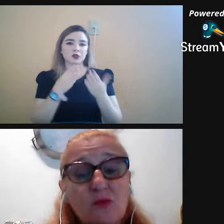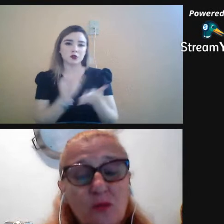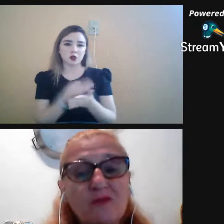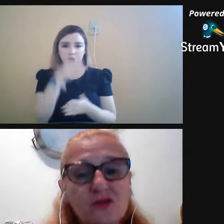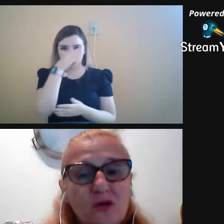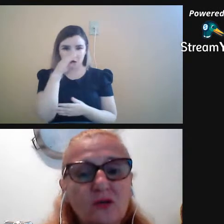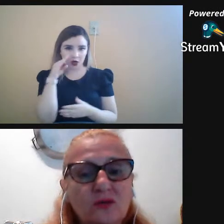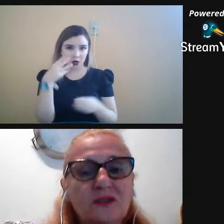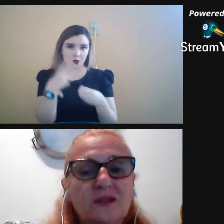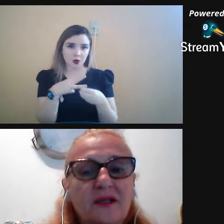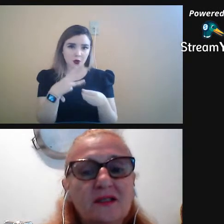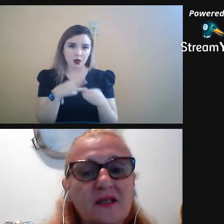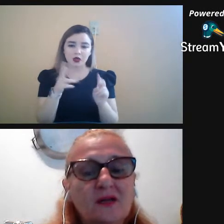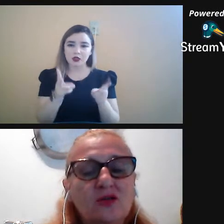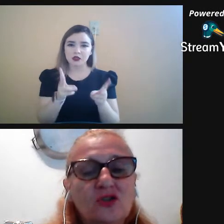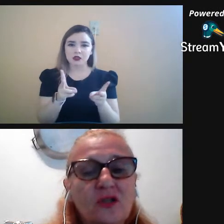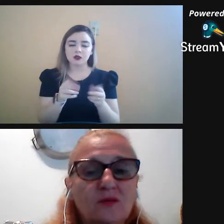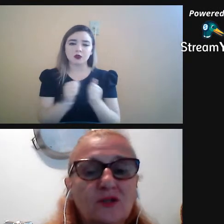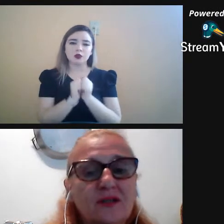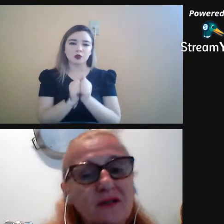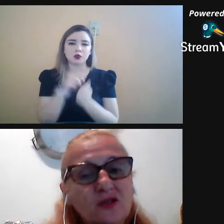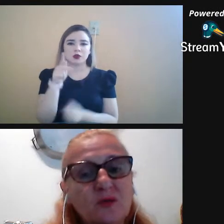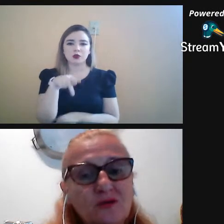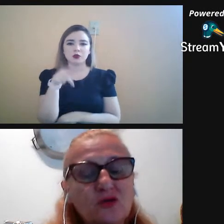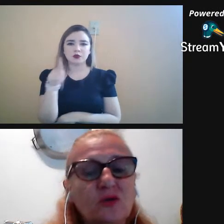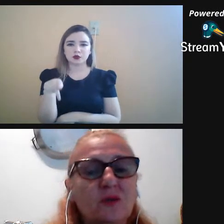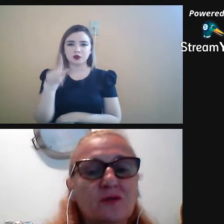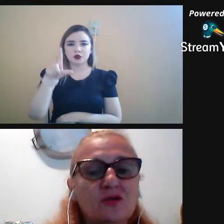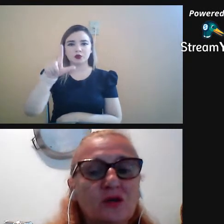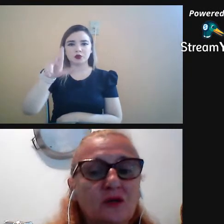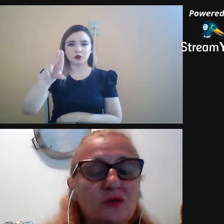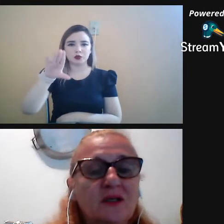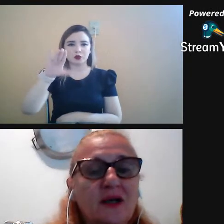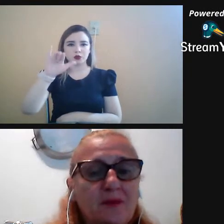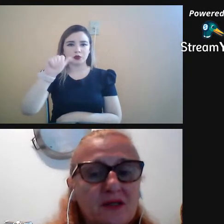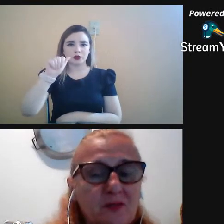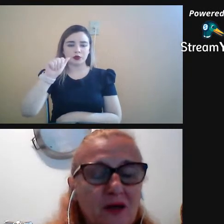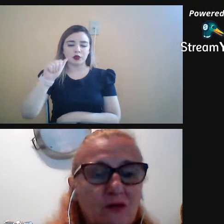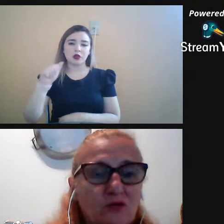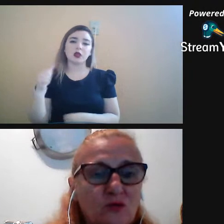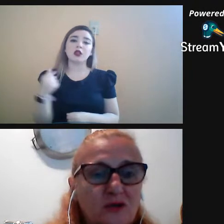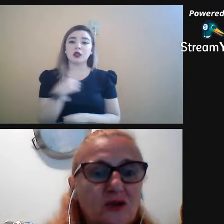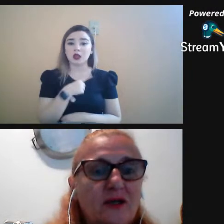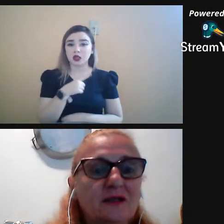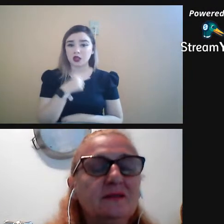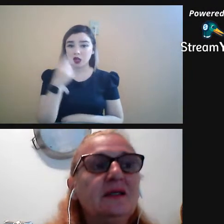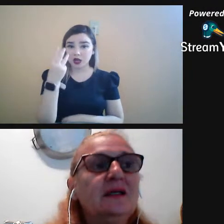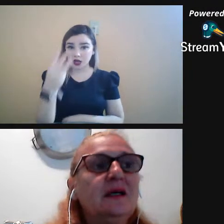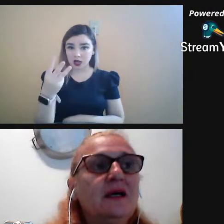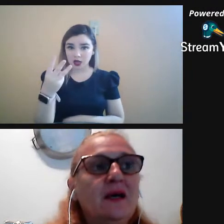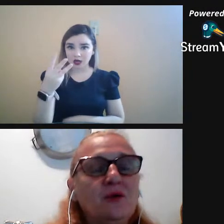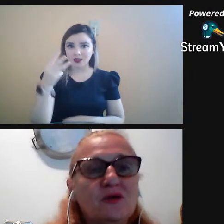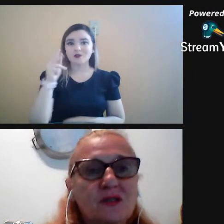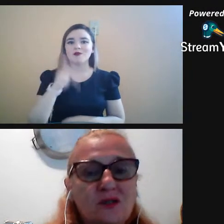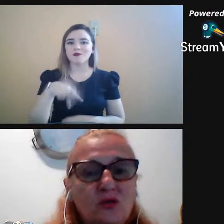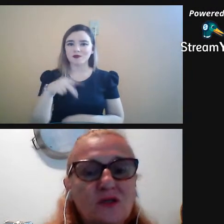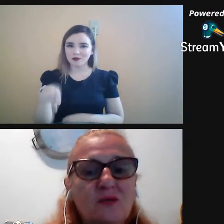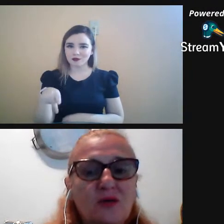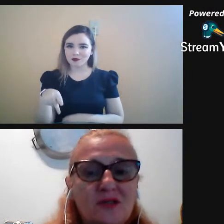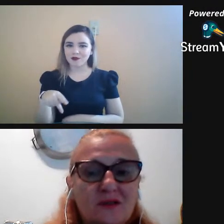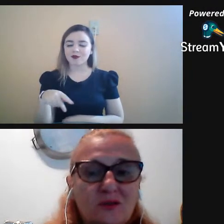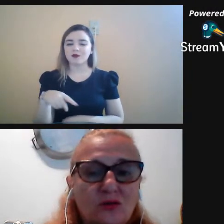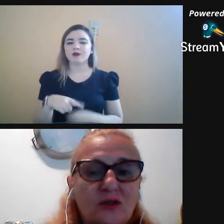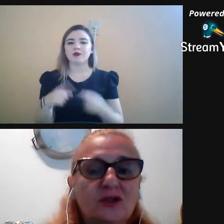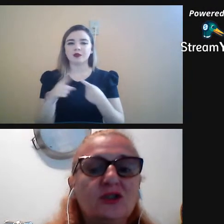sempre participa com a professora Lúcia. Esse ano nós teremos até 3 professoras. A professora Lúcia irá participar com as turmas dela, que é a